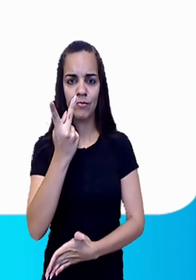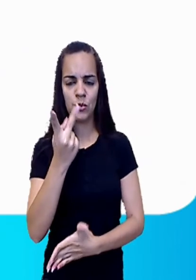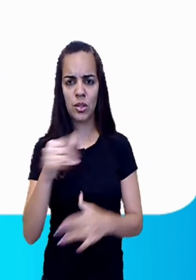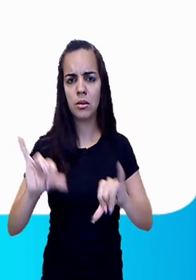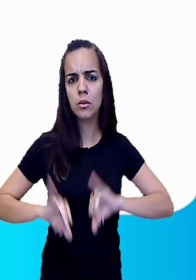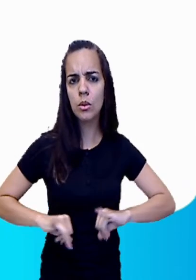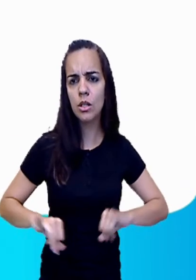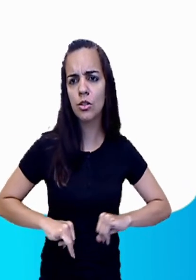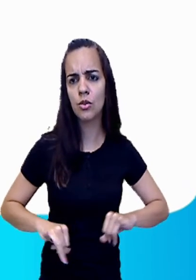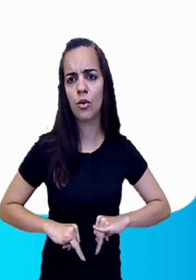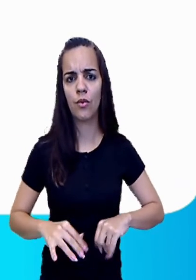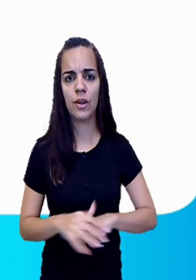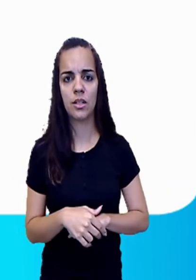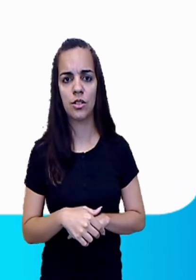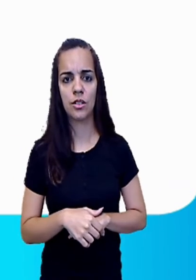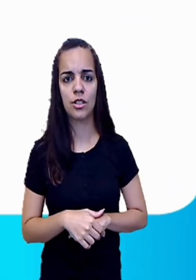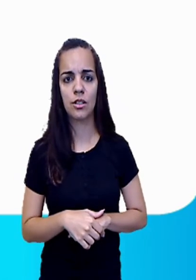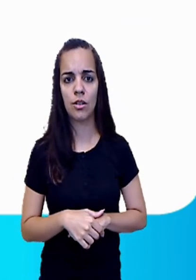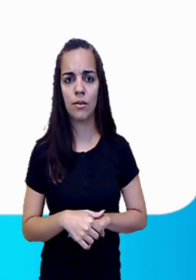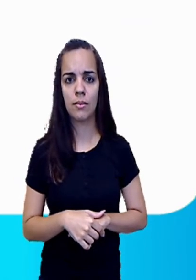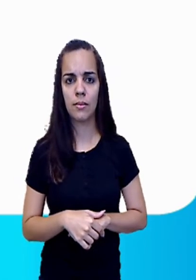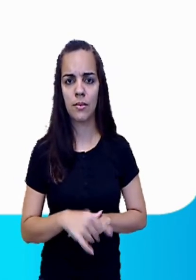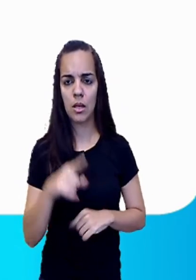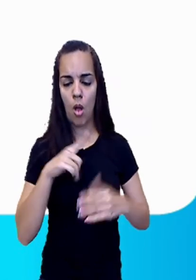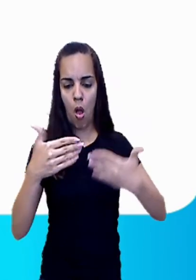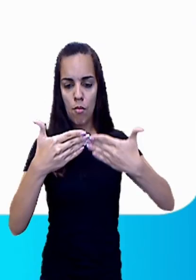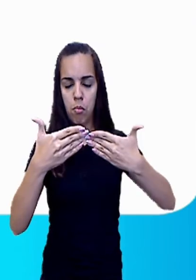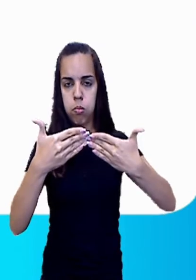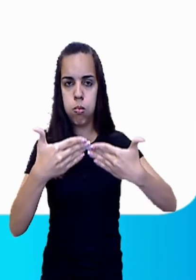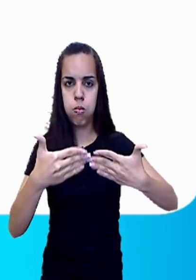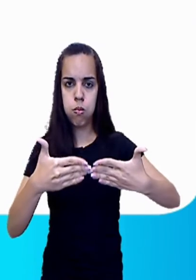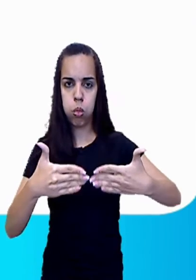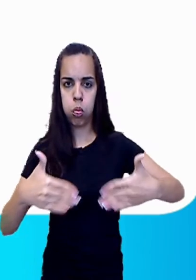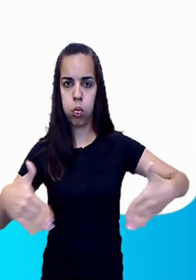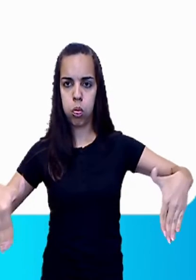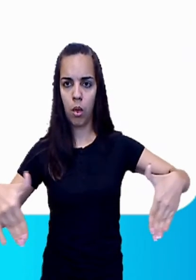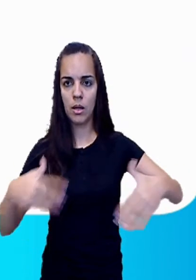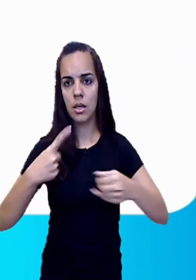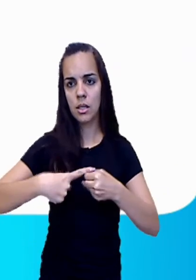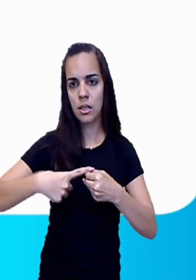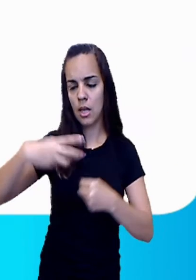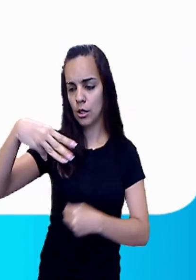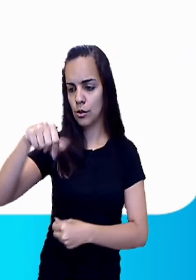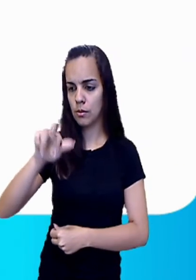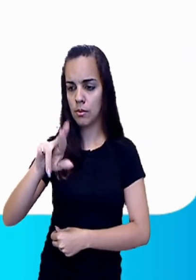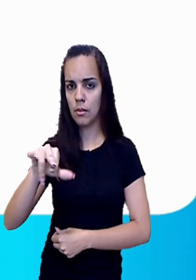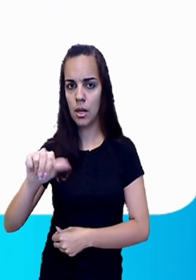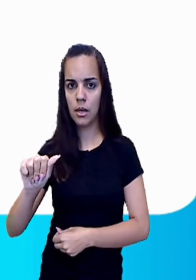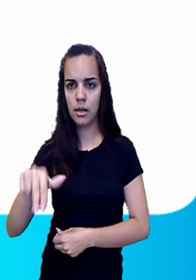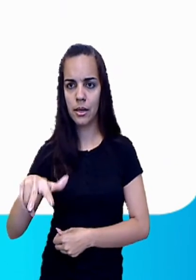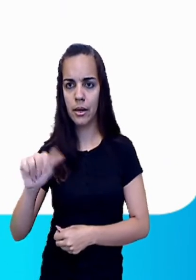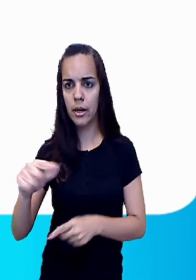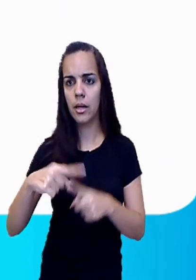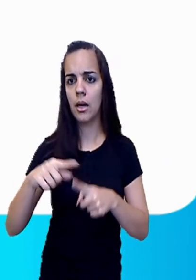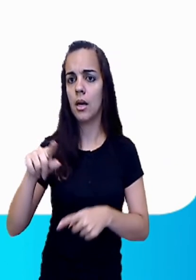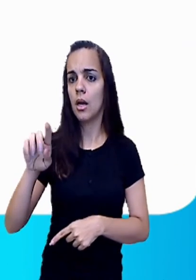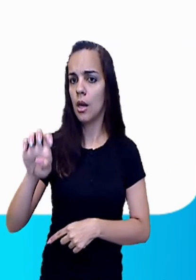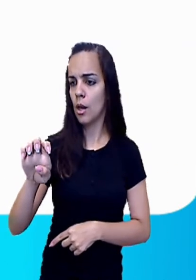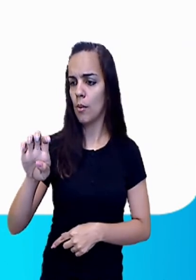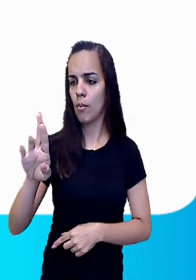sofreram com isso. Olha lá, a barragem rompida em Mariana e Brumadinho. A gente viu o